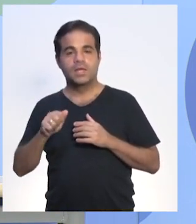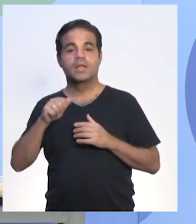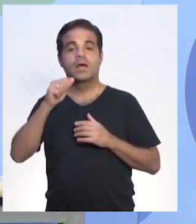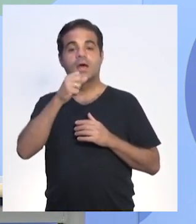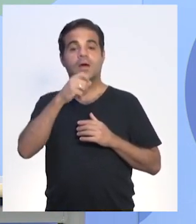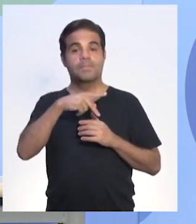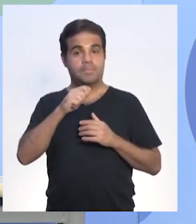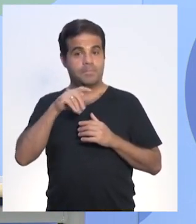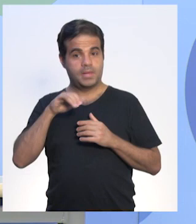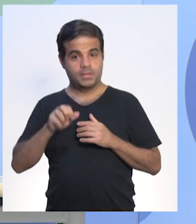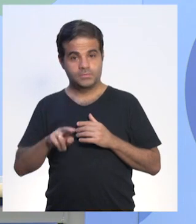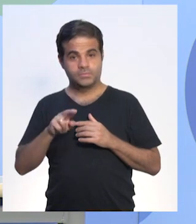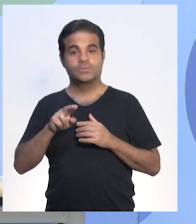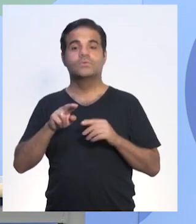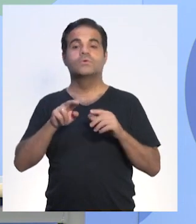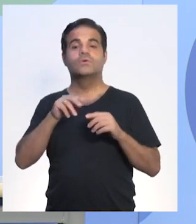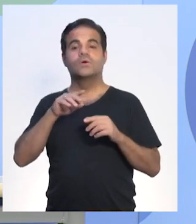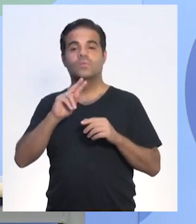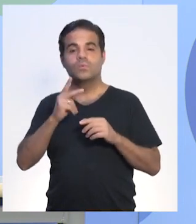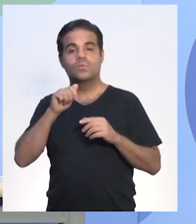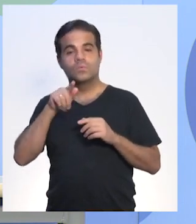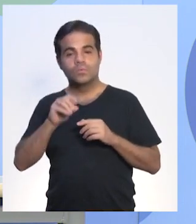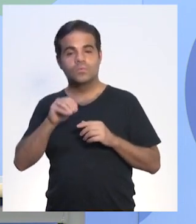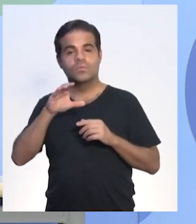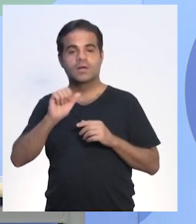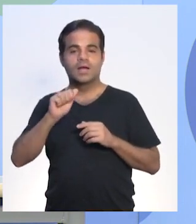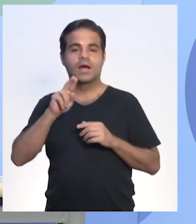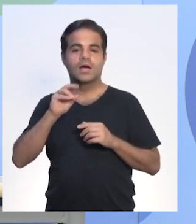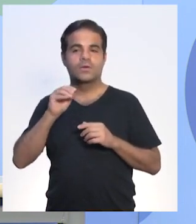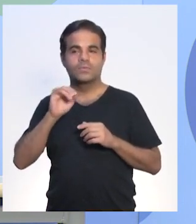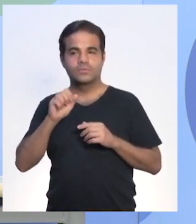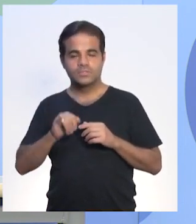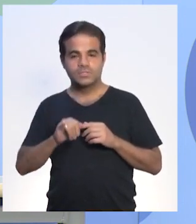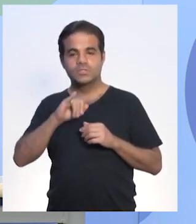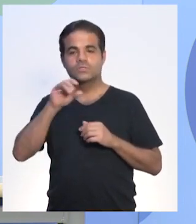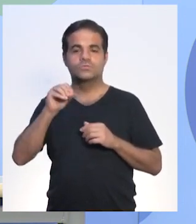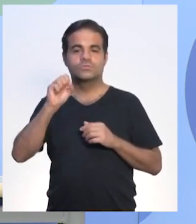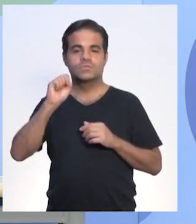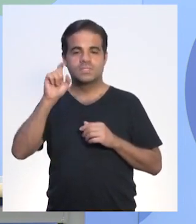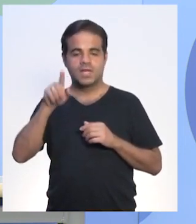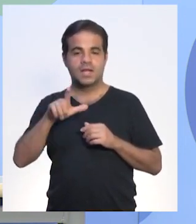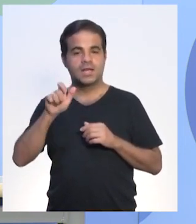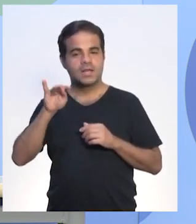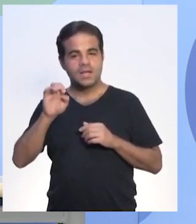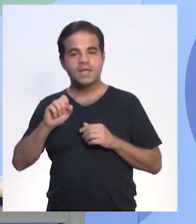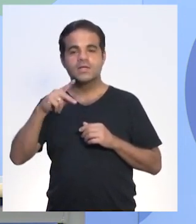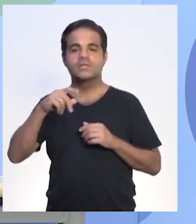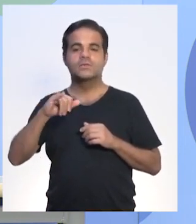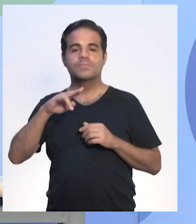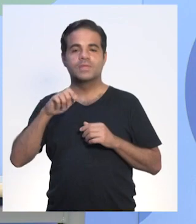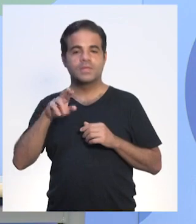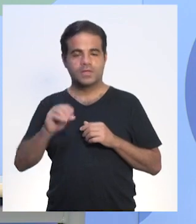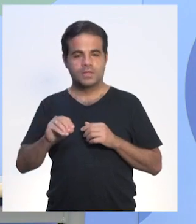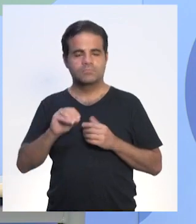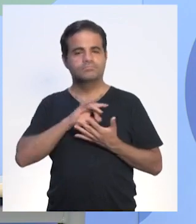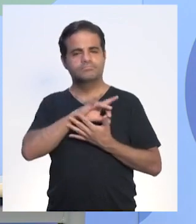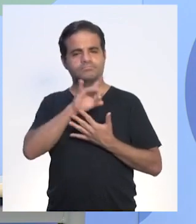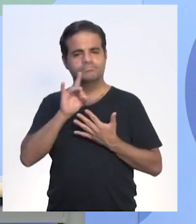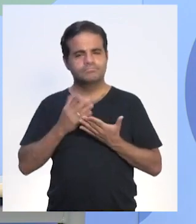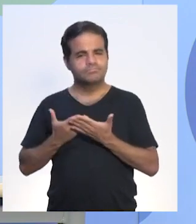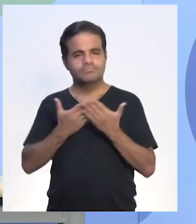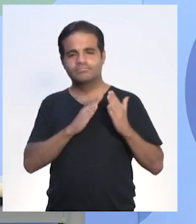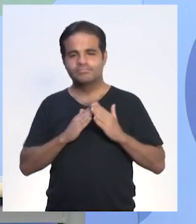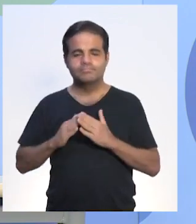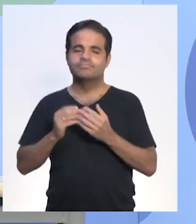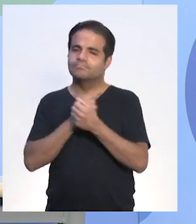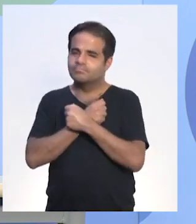Valdemar Rodrigues, Escola Hugo Carotini, Escola José Leite Pinheiro e Escola Tufimade. E aí,